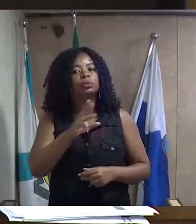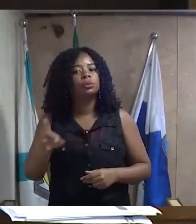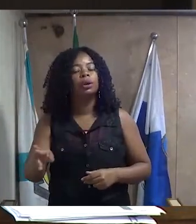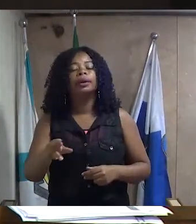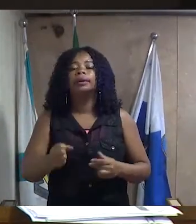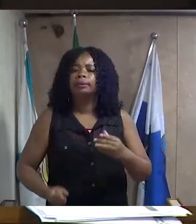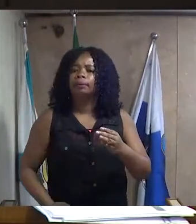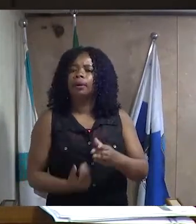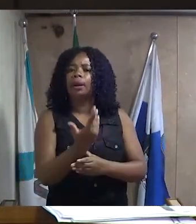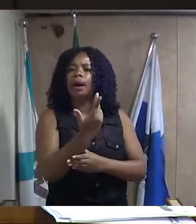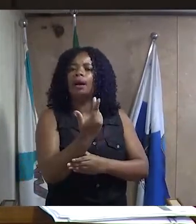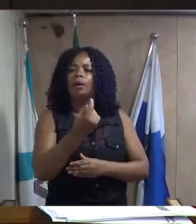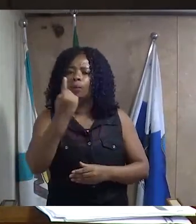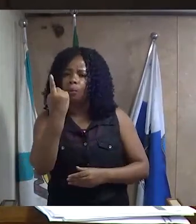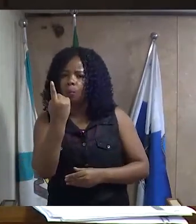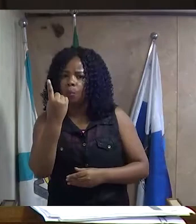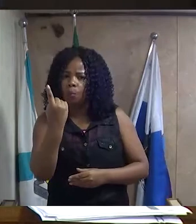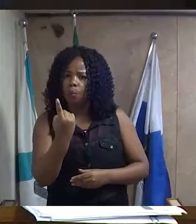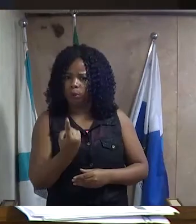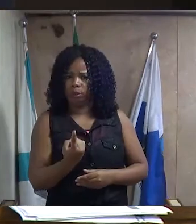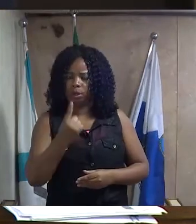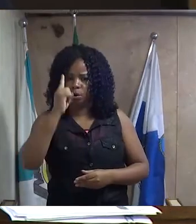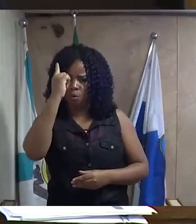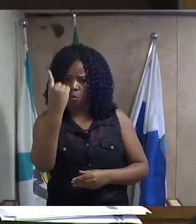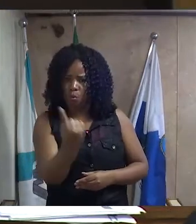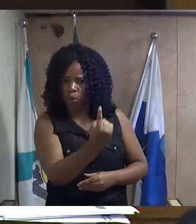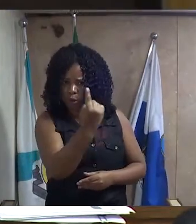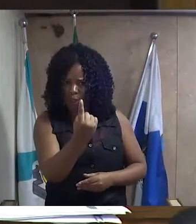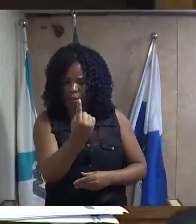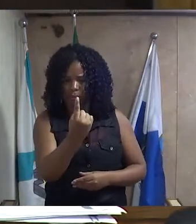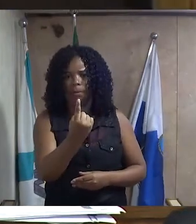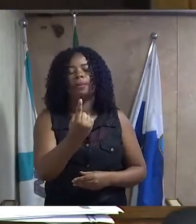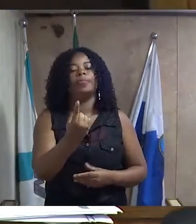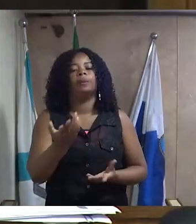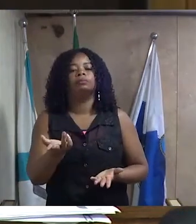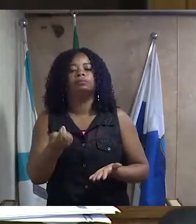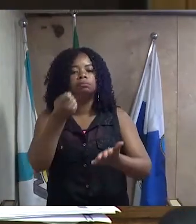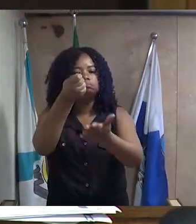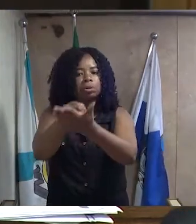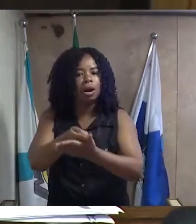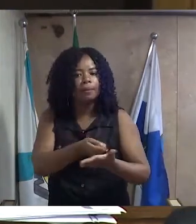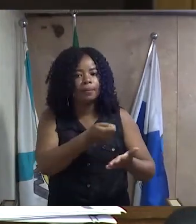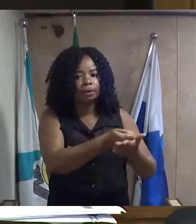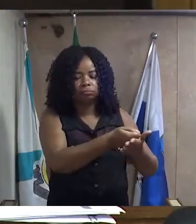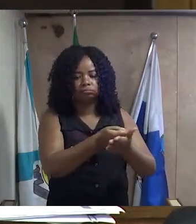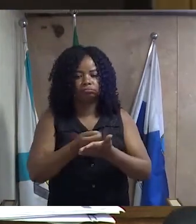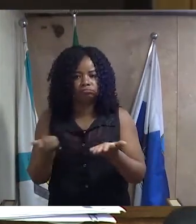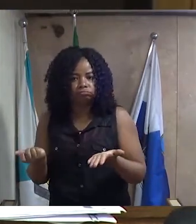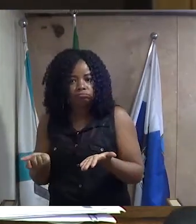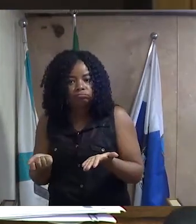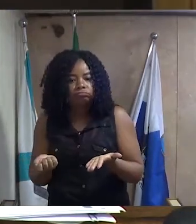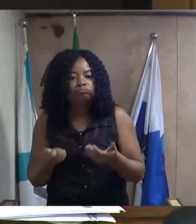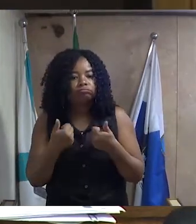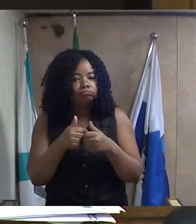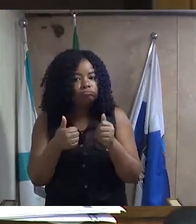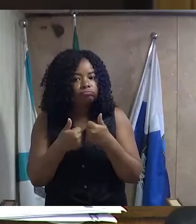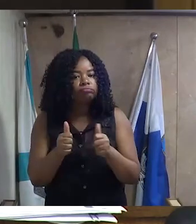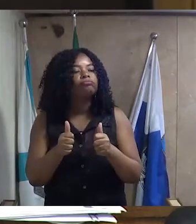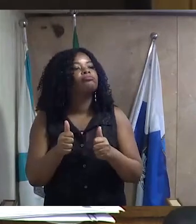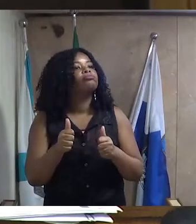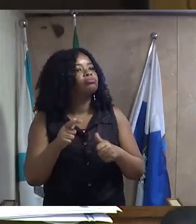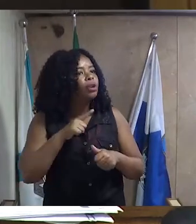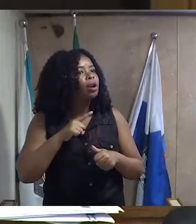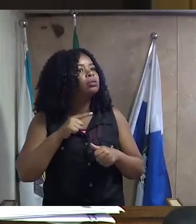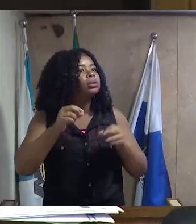a tarifa única dentro do nosso município. Eu tenho certeza que é do conhecimento